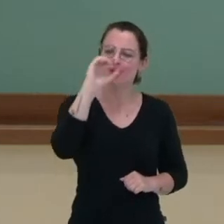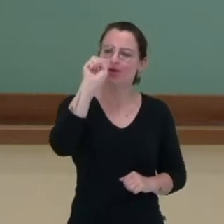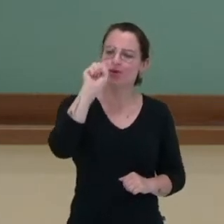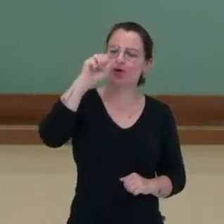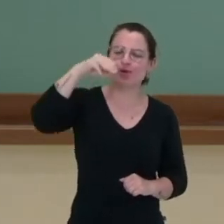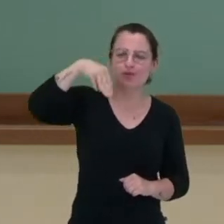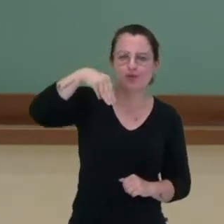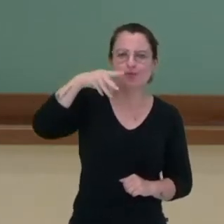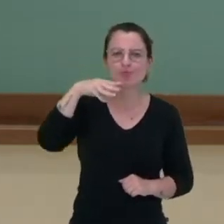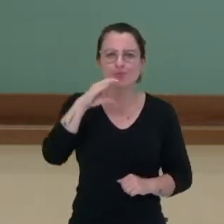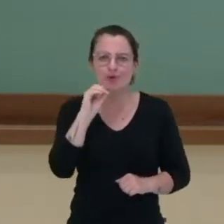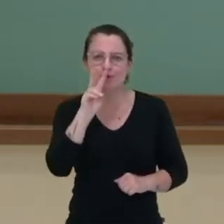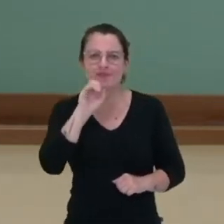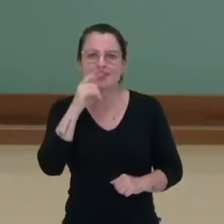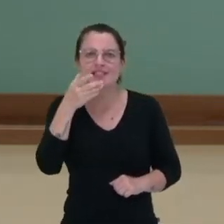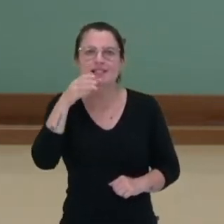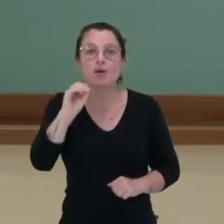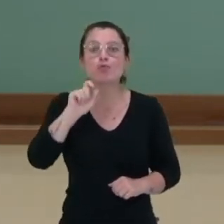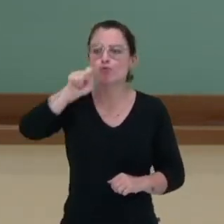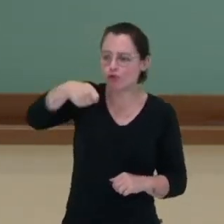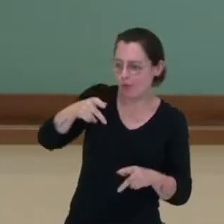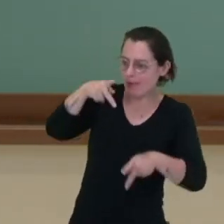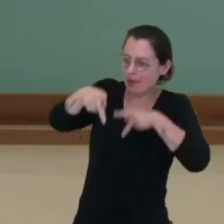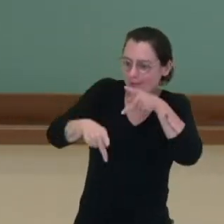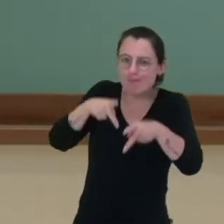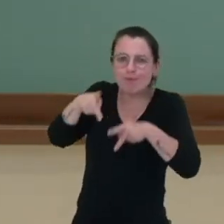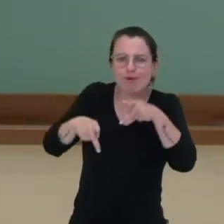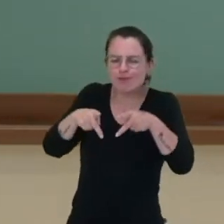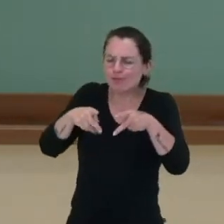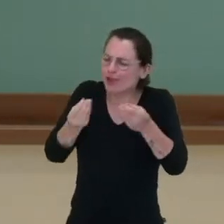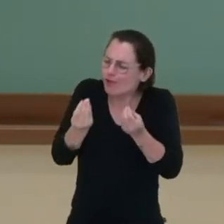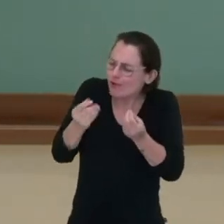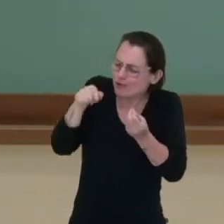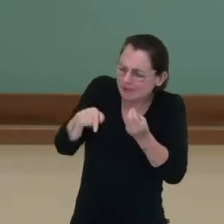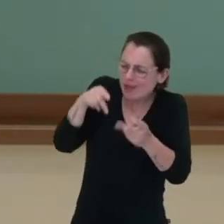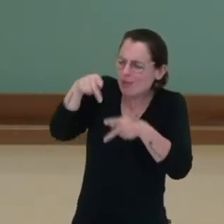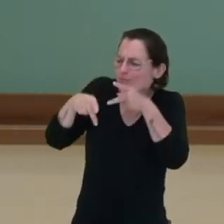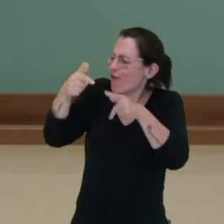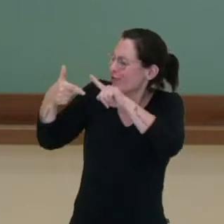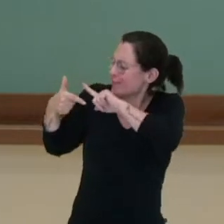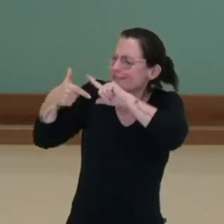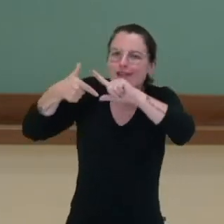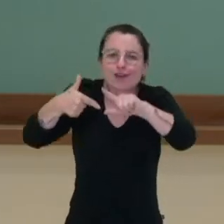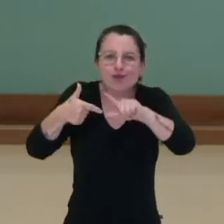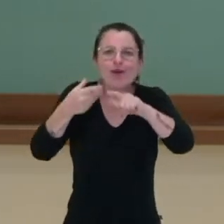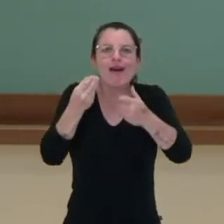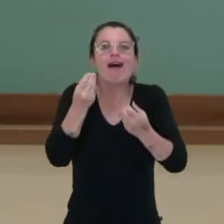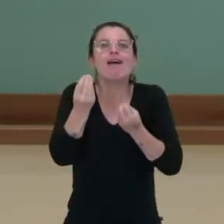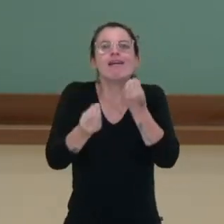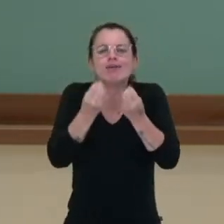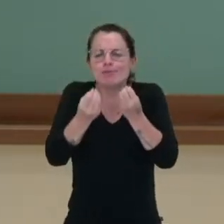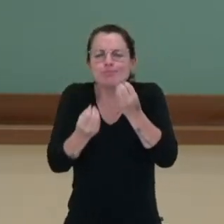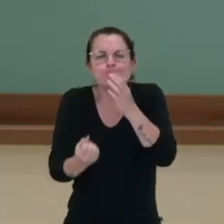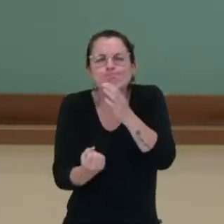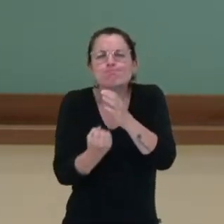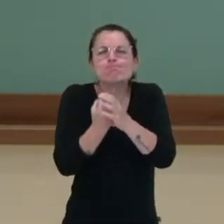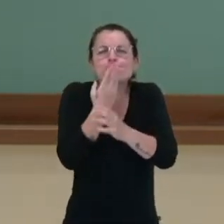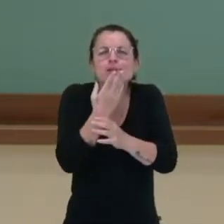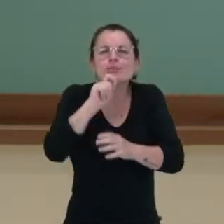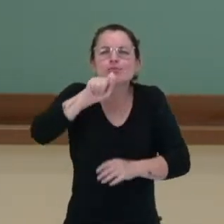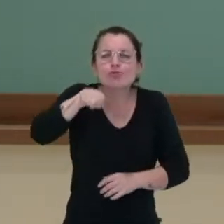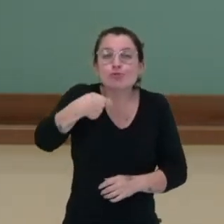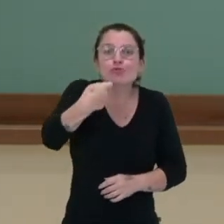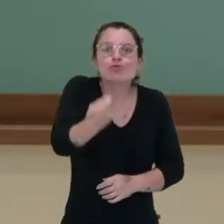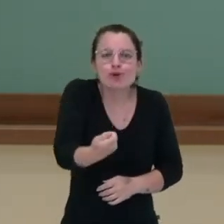de povos com tradições. Como esses povos tradicionais, eles respondiam, sobre